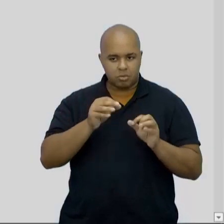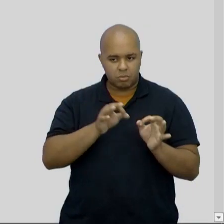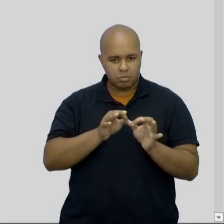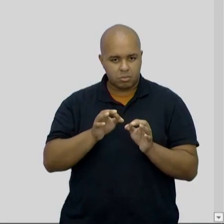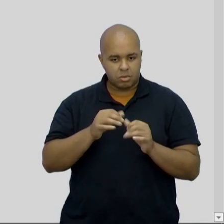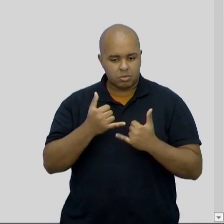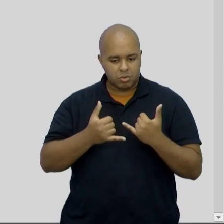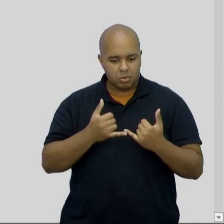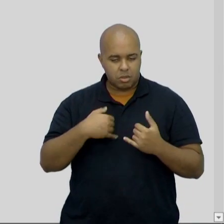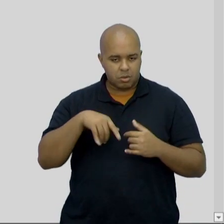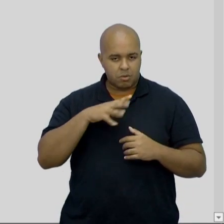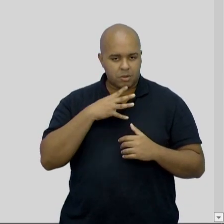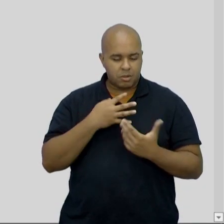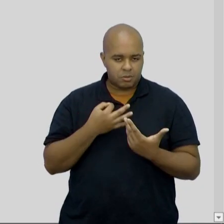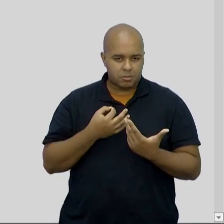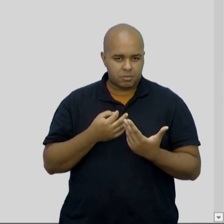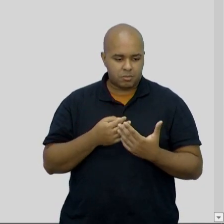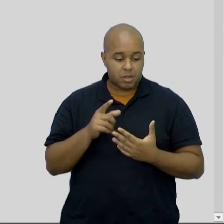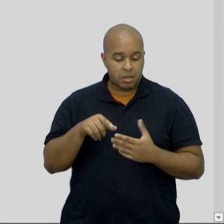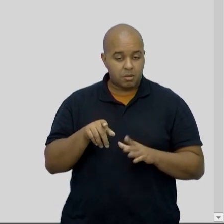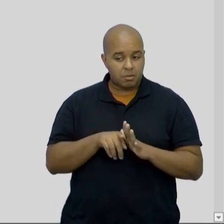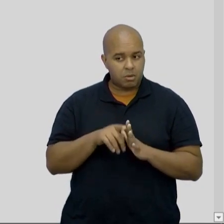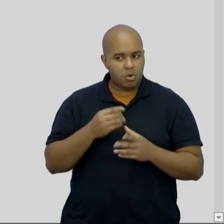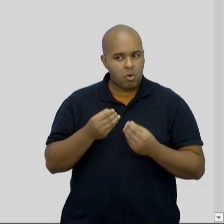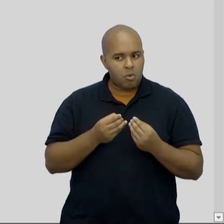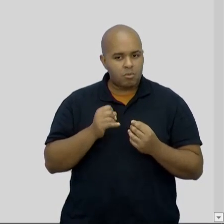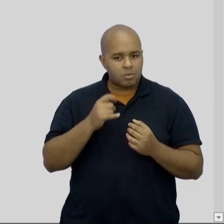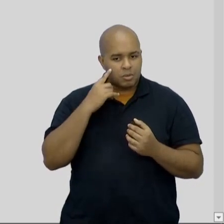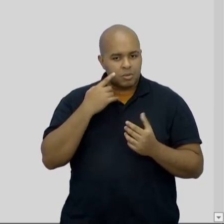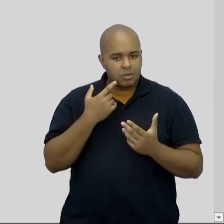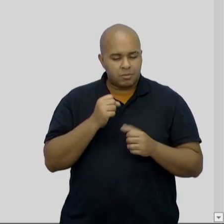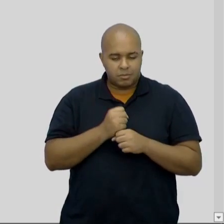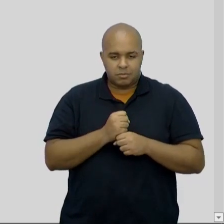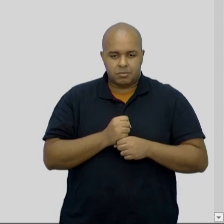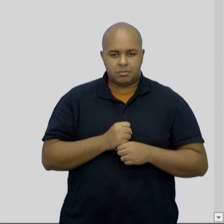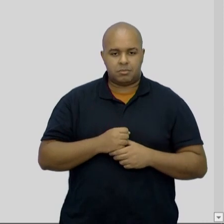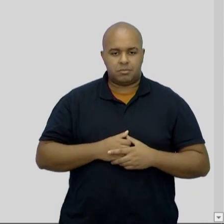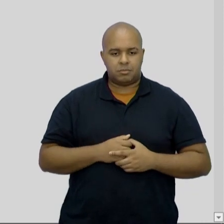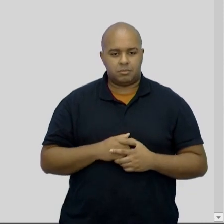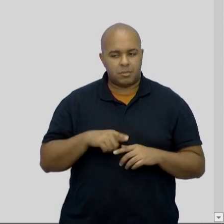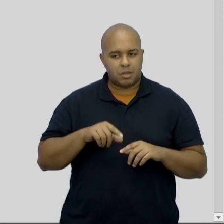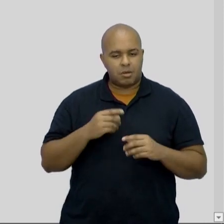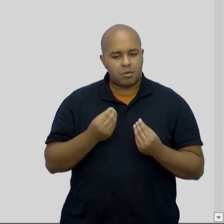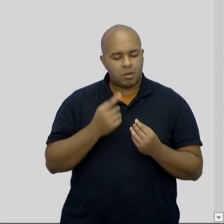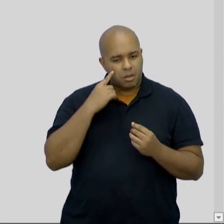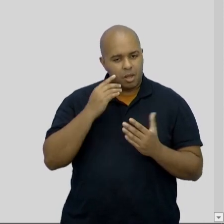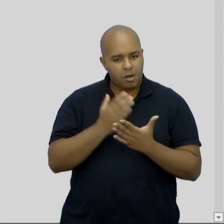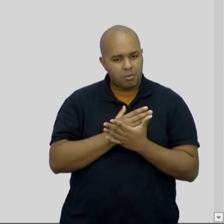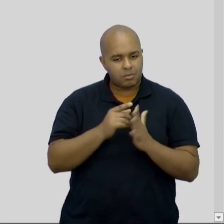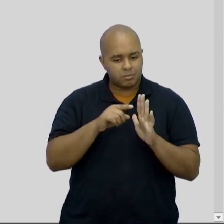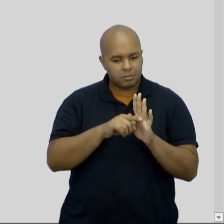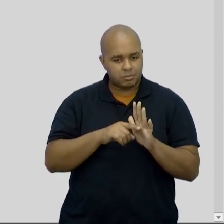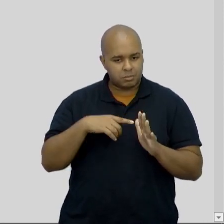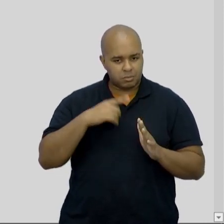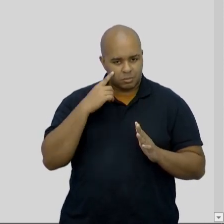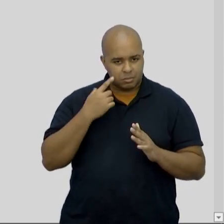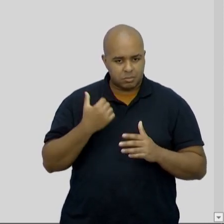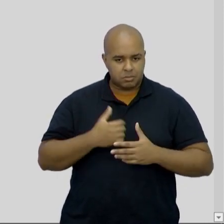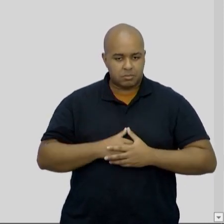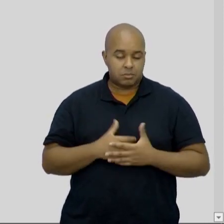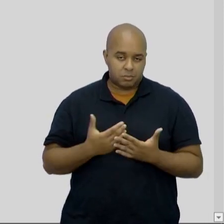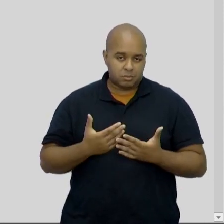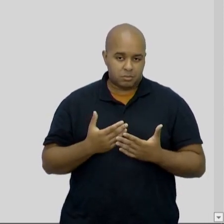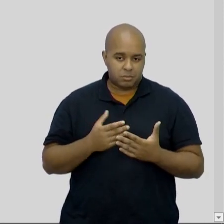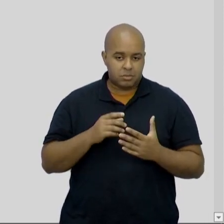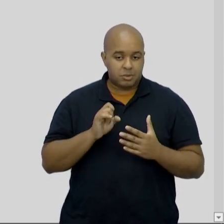de jogos que eu conheço, é como se fosse, aqui ó, algumas perguntas.